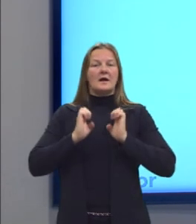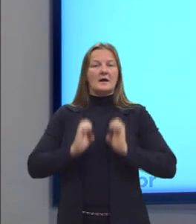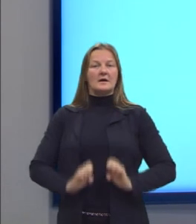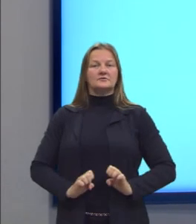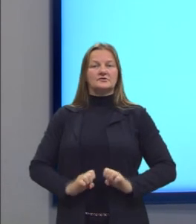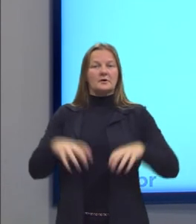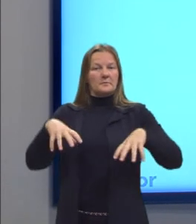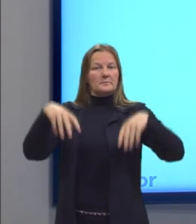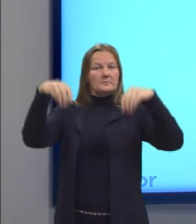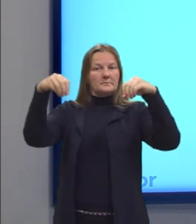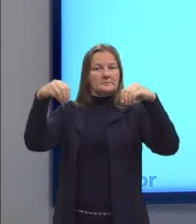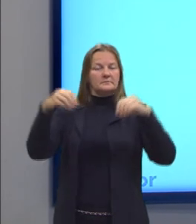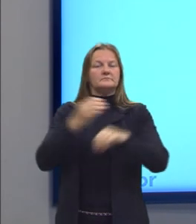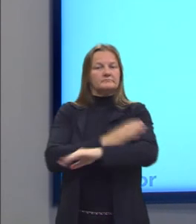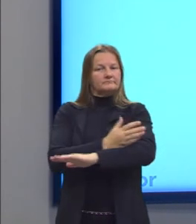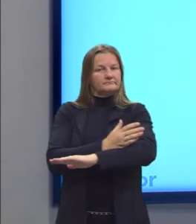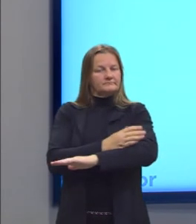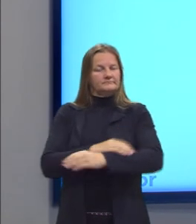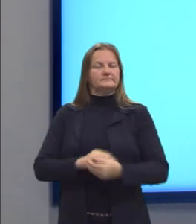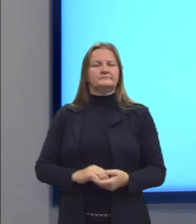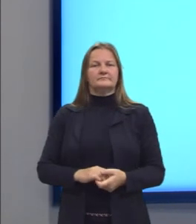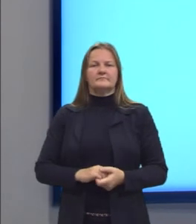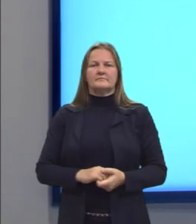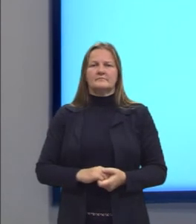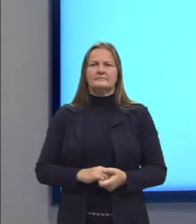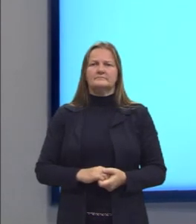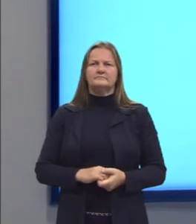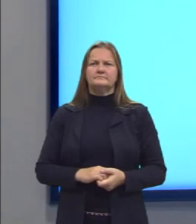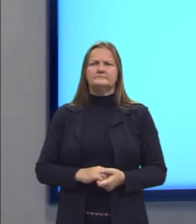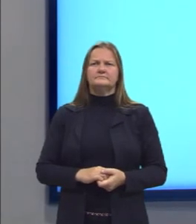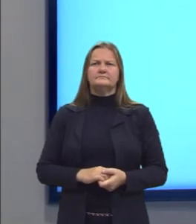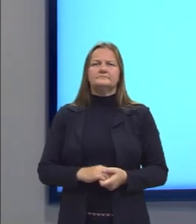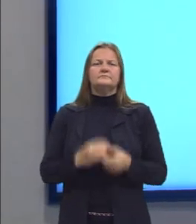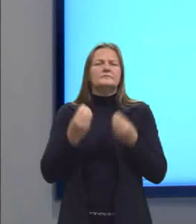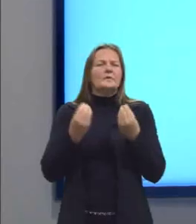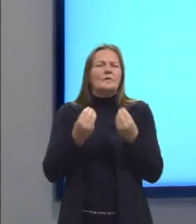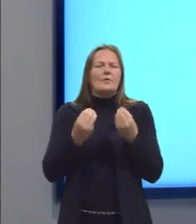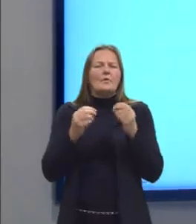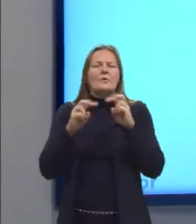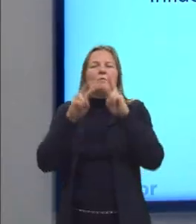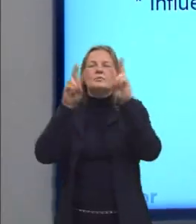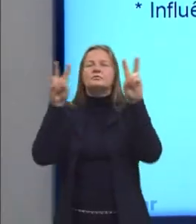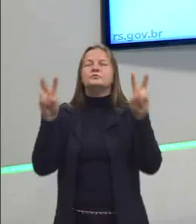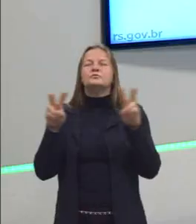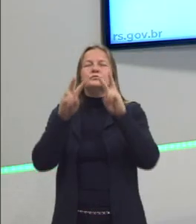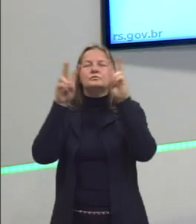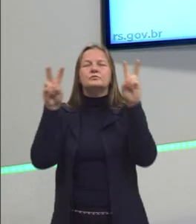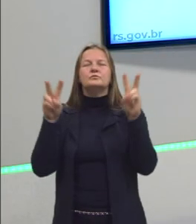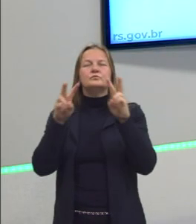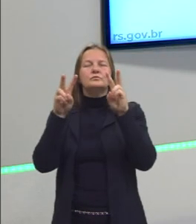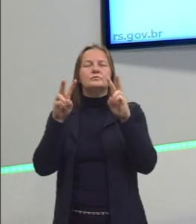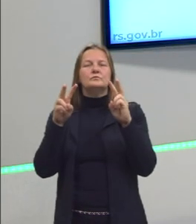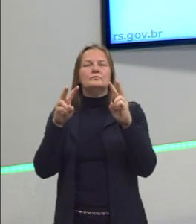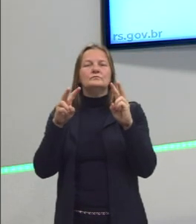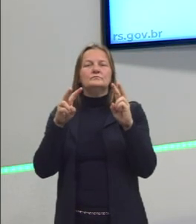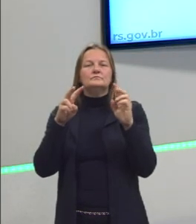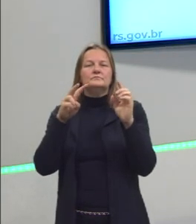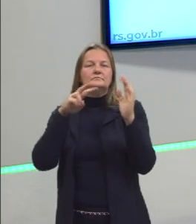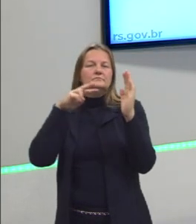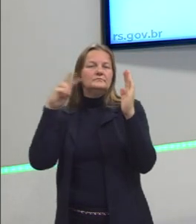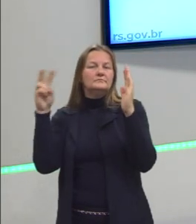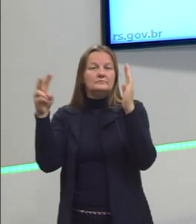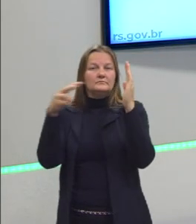ética medieval a ética na Idade Média né cosmovisão do cristianismo Então vai trazer esses elementos né